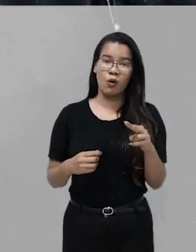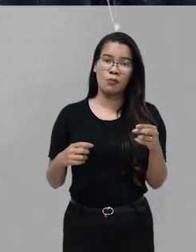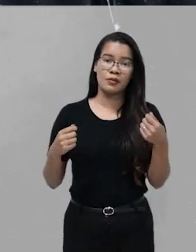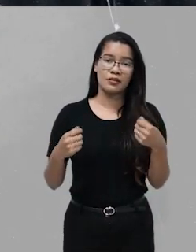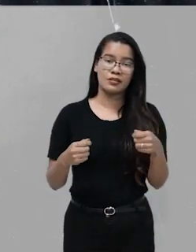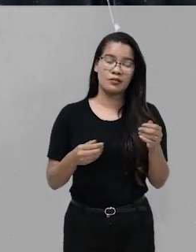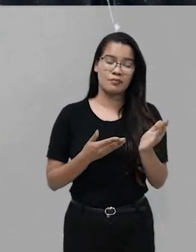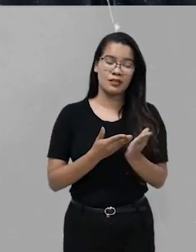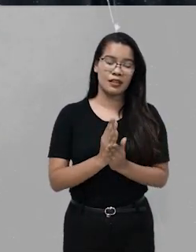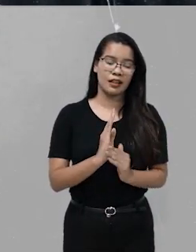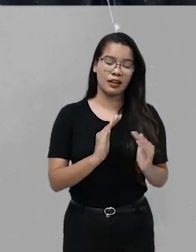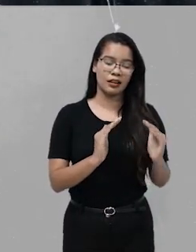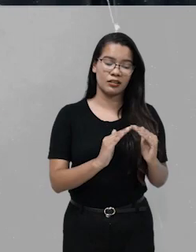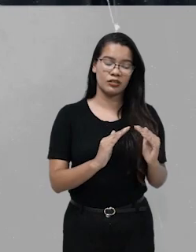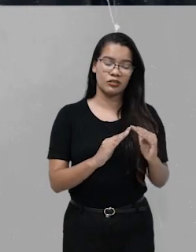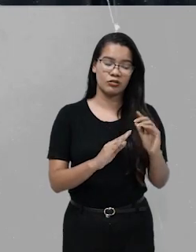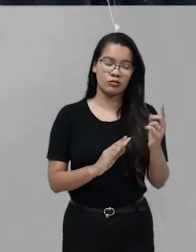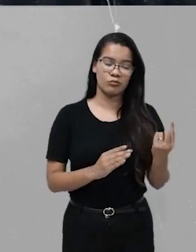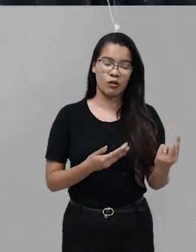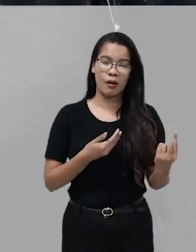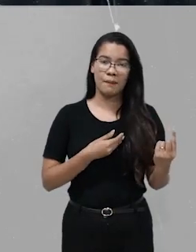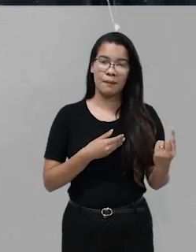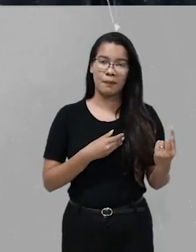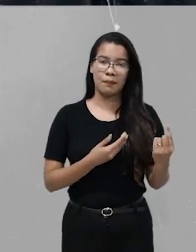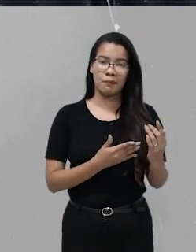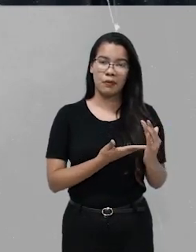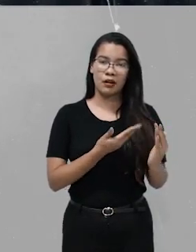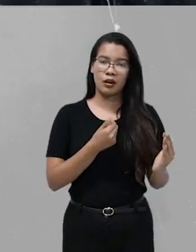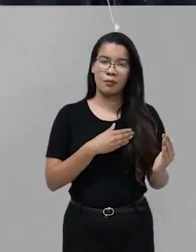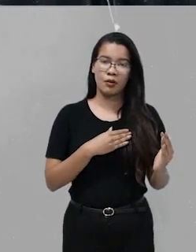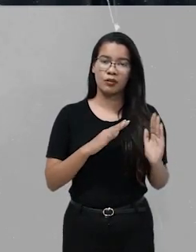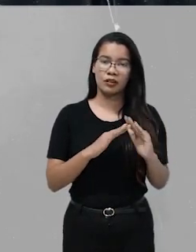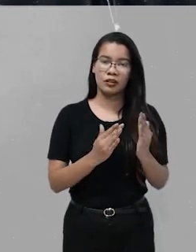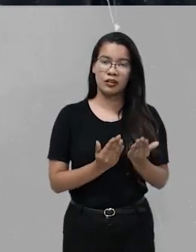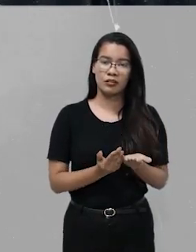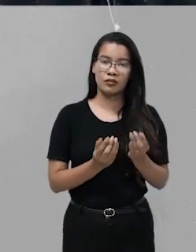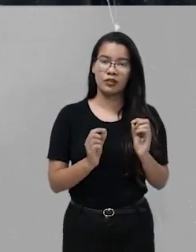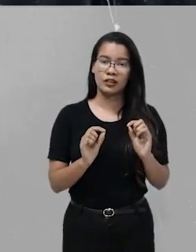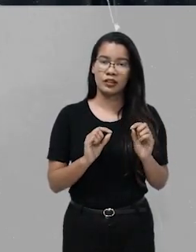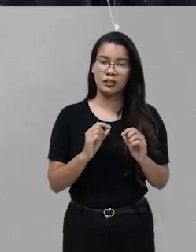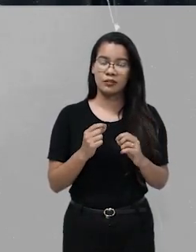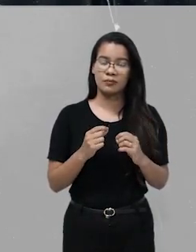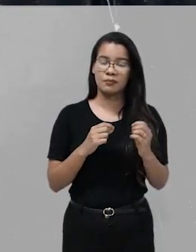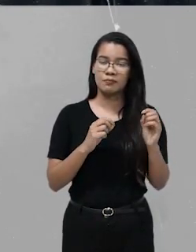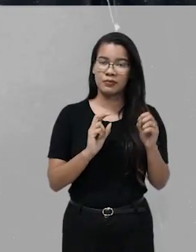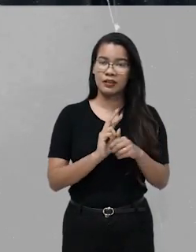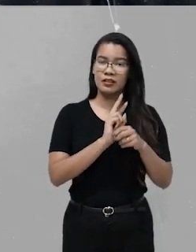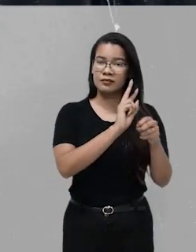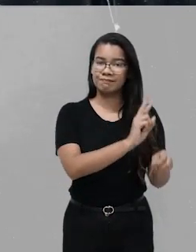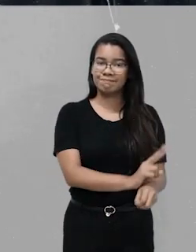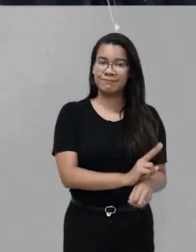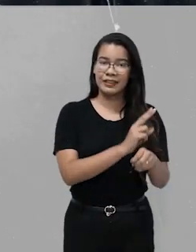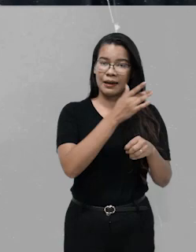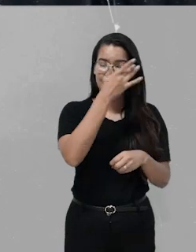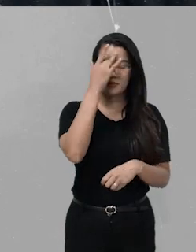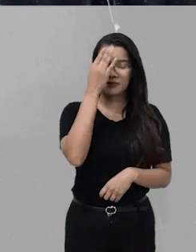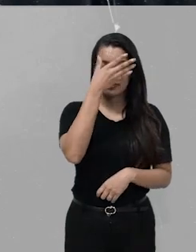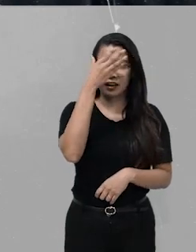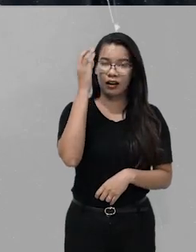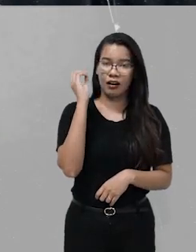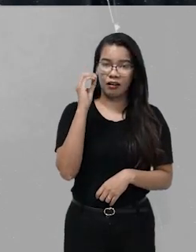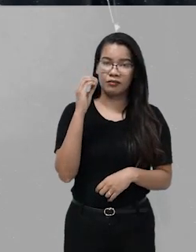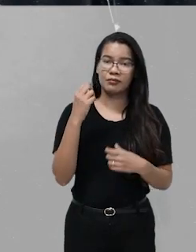passar na casa de fulano de tal, pegar aquele livro que eu emprestei e eu acabei esquecendo, ele também não está lembrando, senão ele teria me devolvido. O que